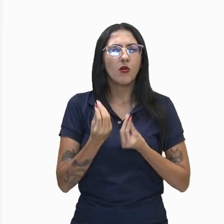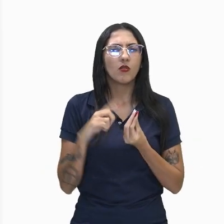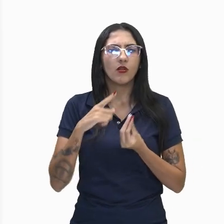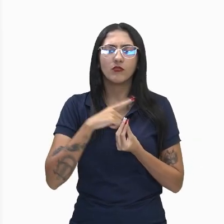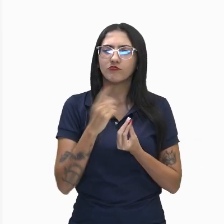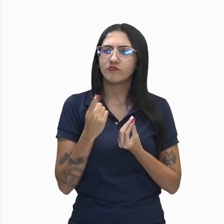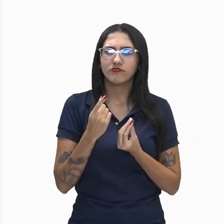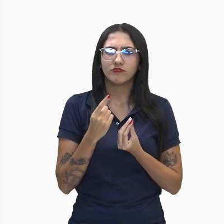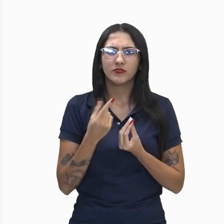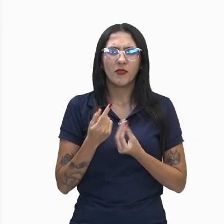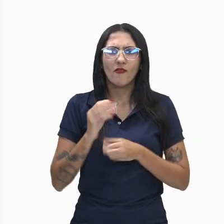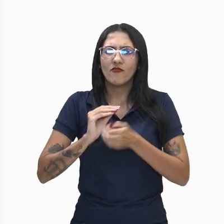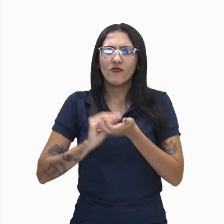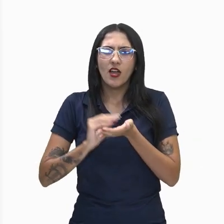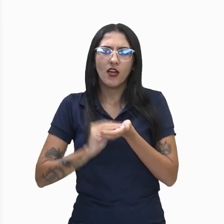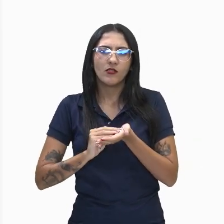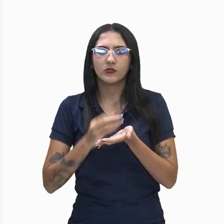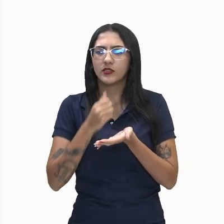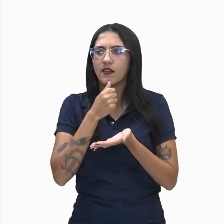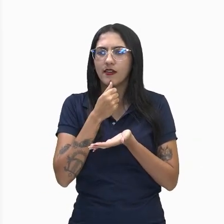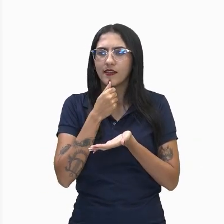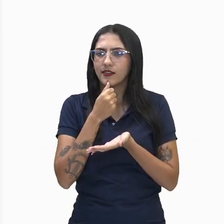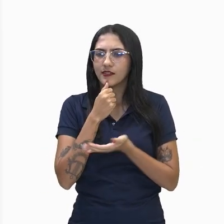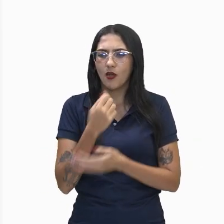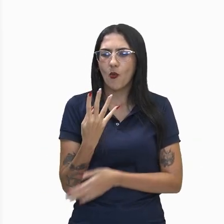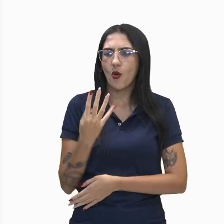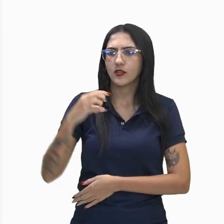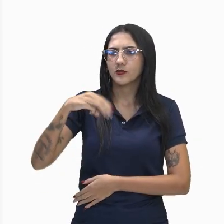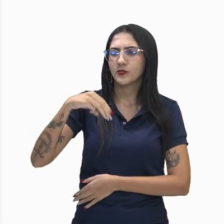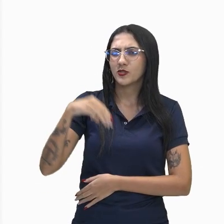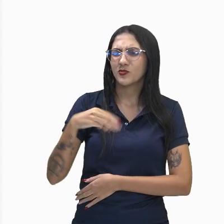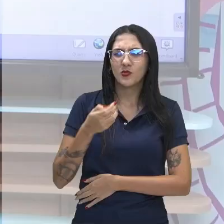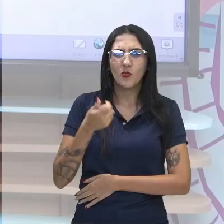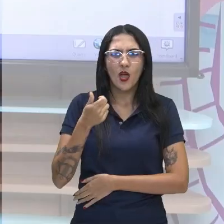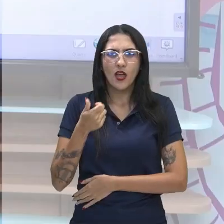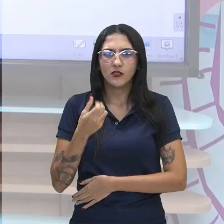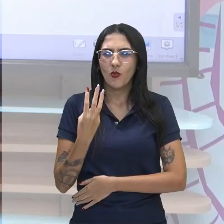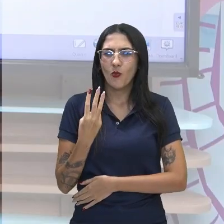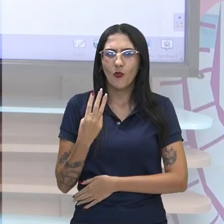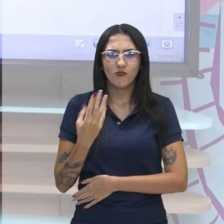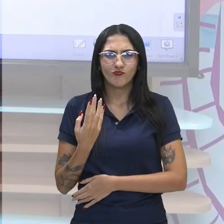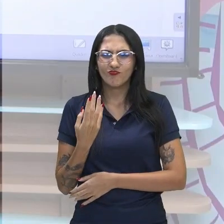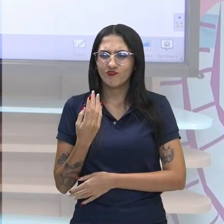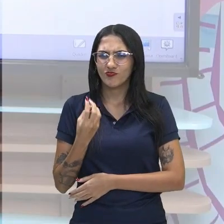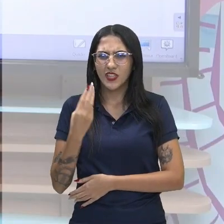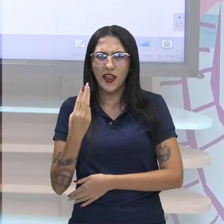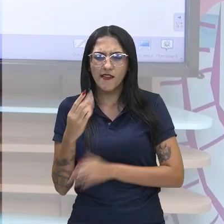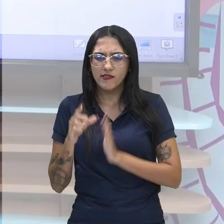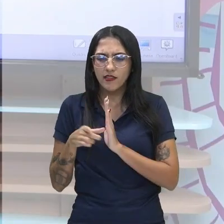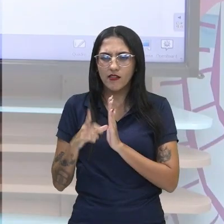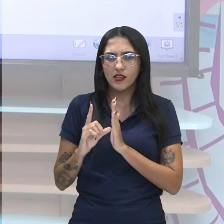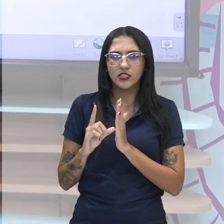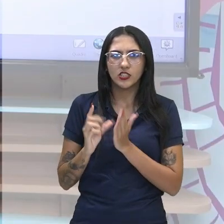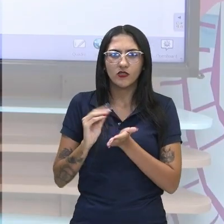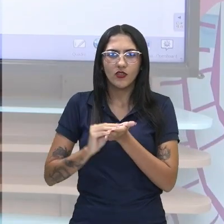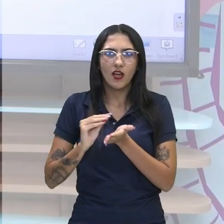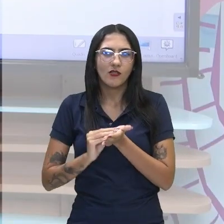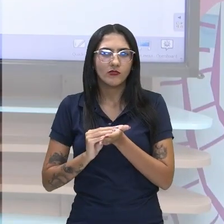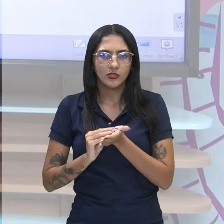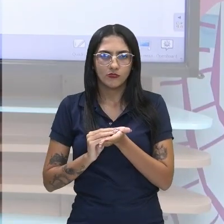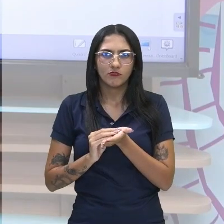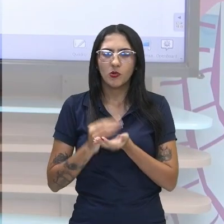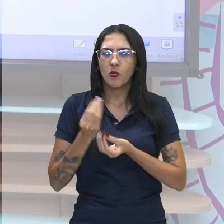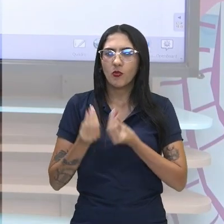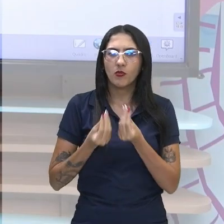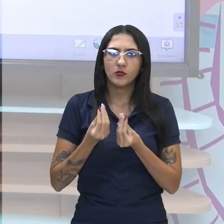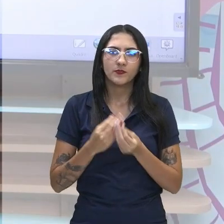esses outros 4 minutos? Quase 4 minutos, né? A gente tem 3 minutos ali e alguns segundos que sobram, né?